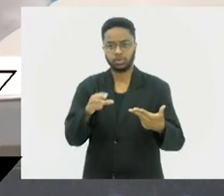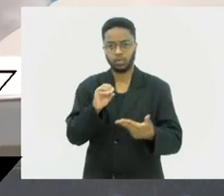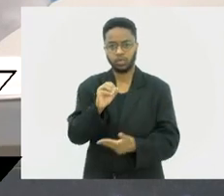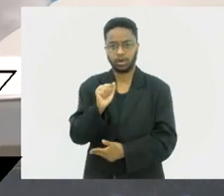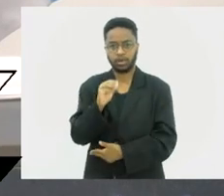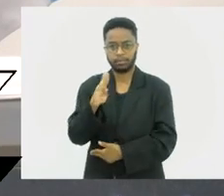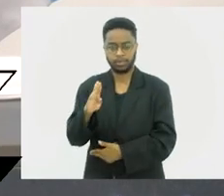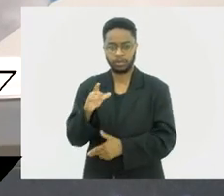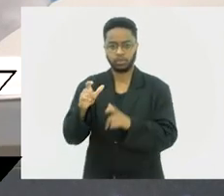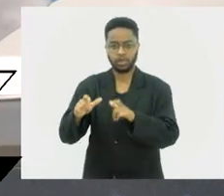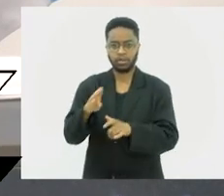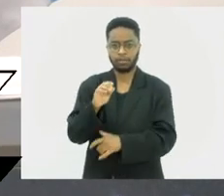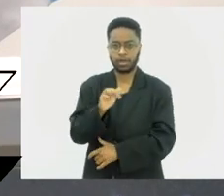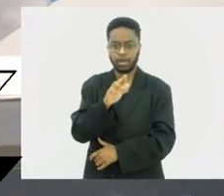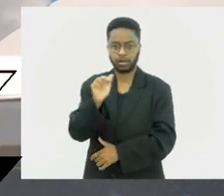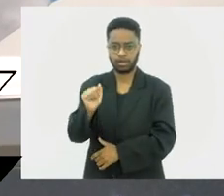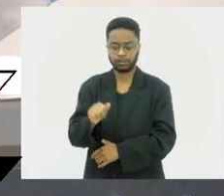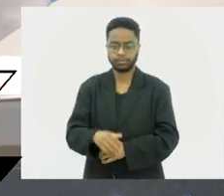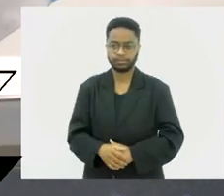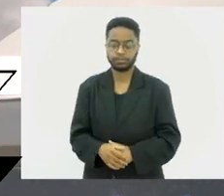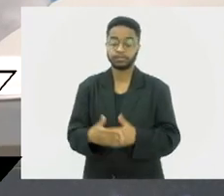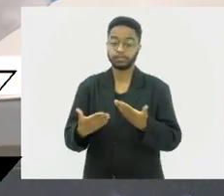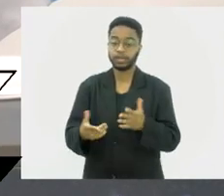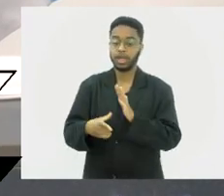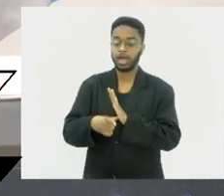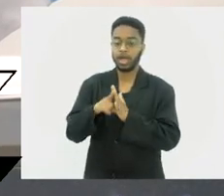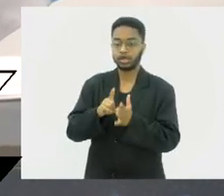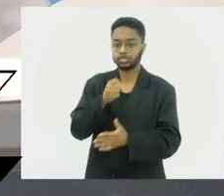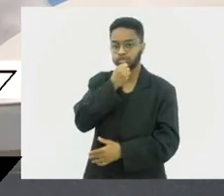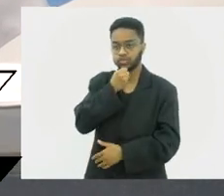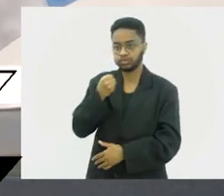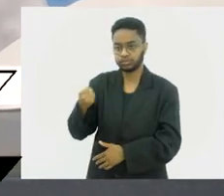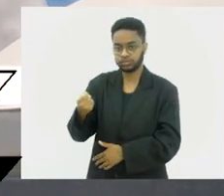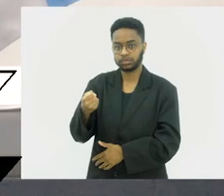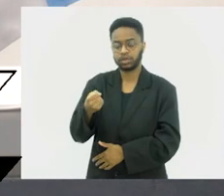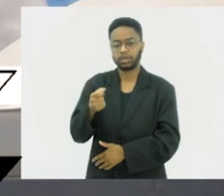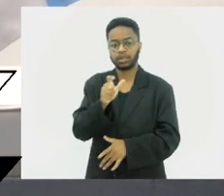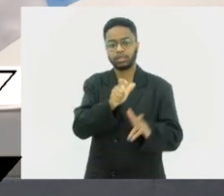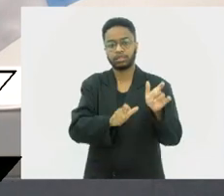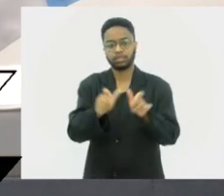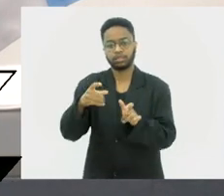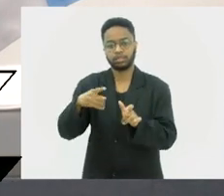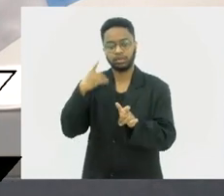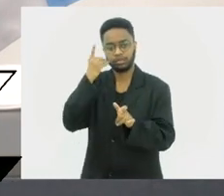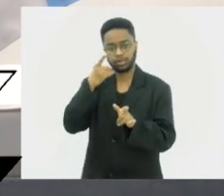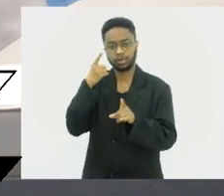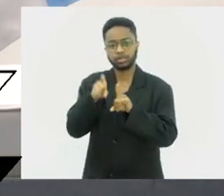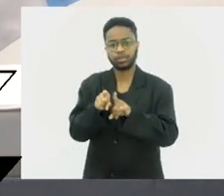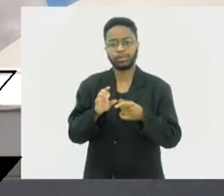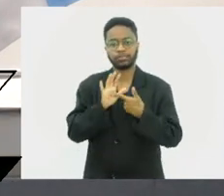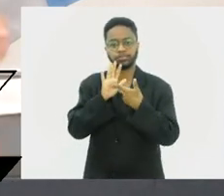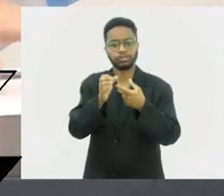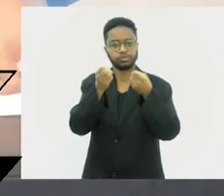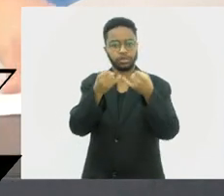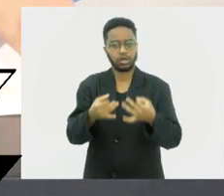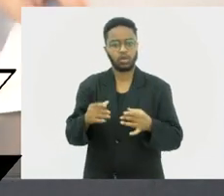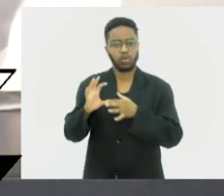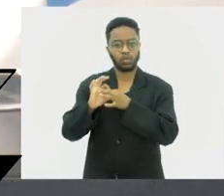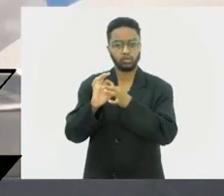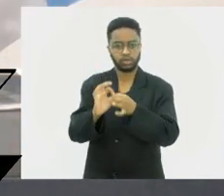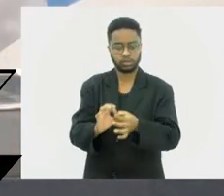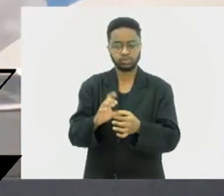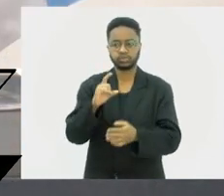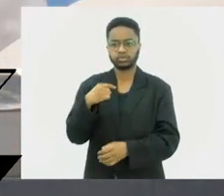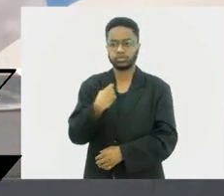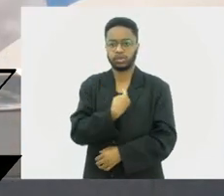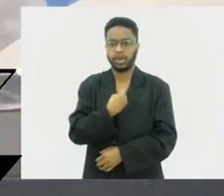da Barra da Tijuca. Antes de passar a palavra aos deputados e contextualizar, nós